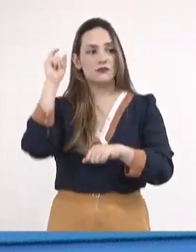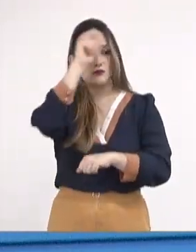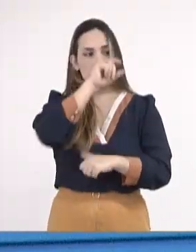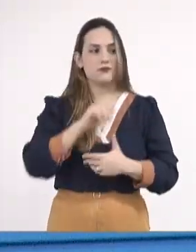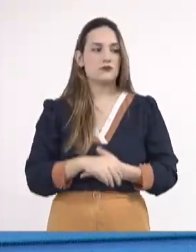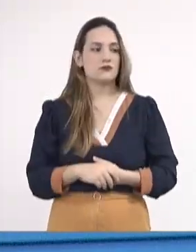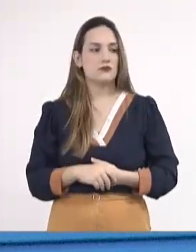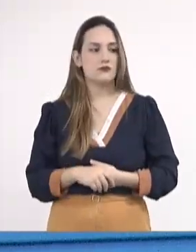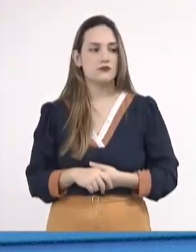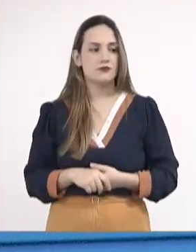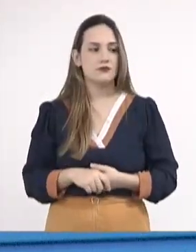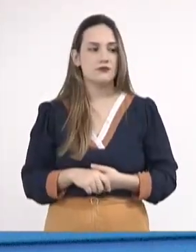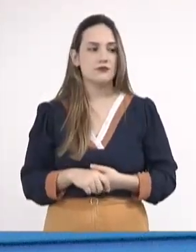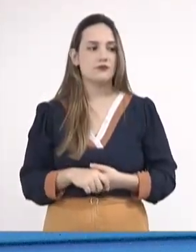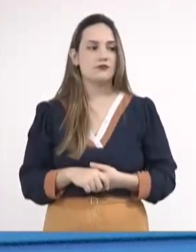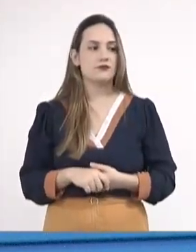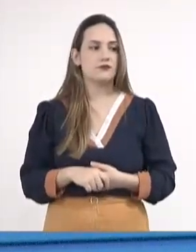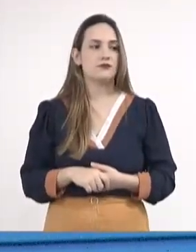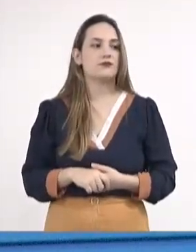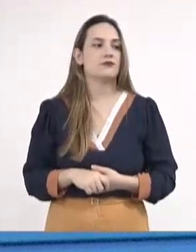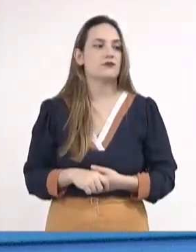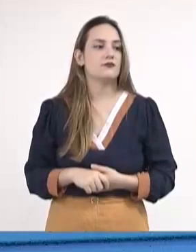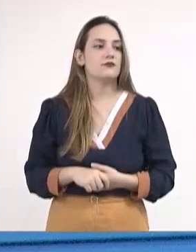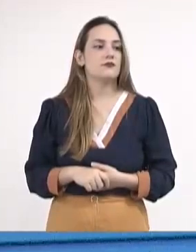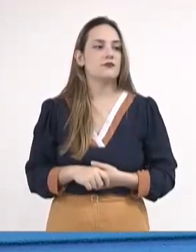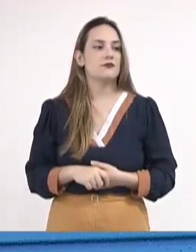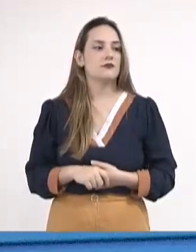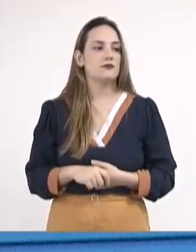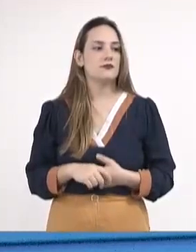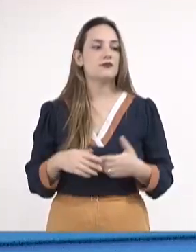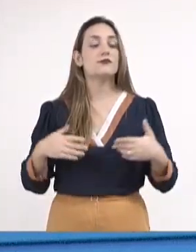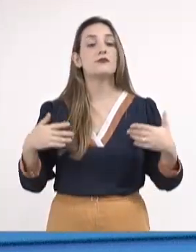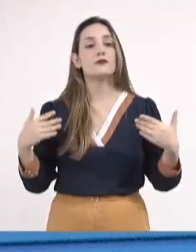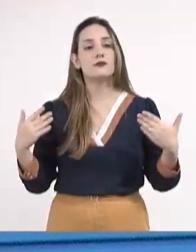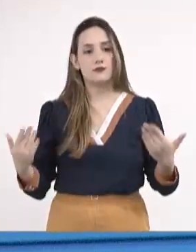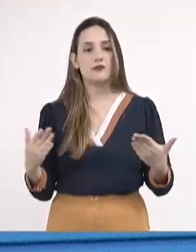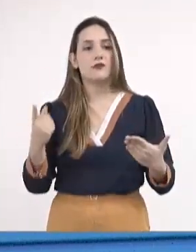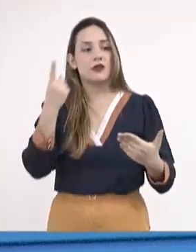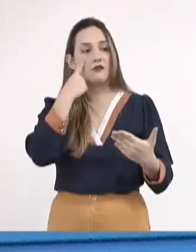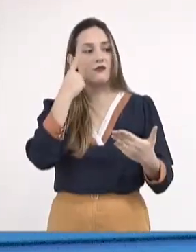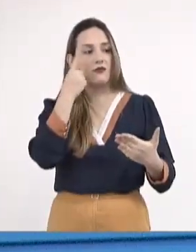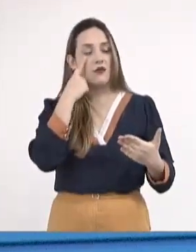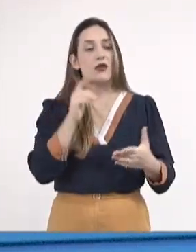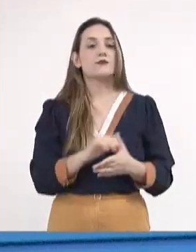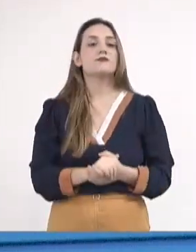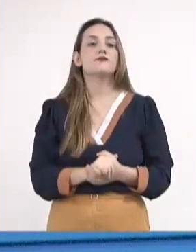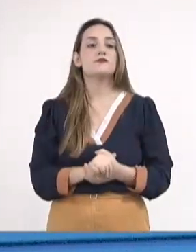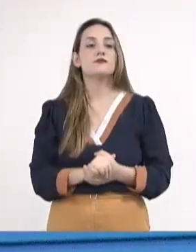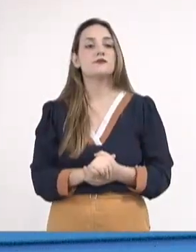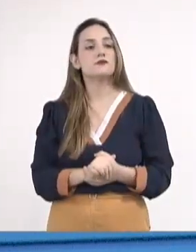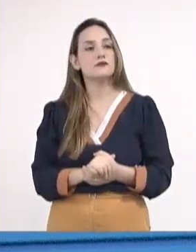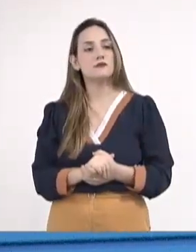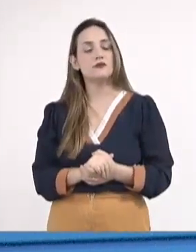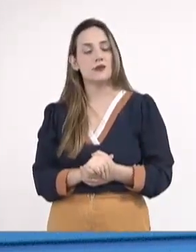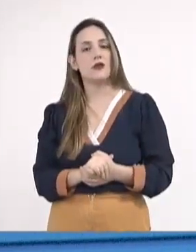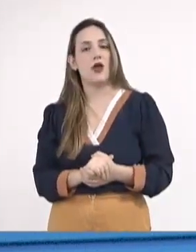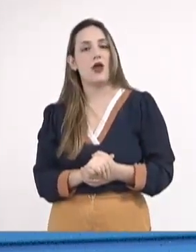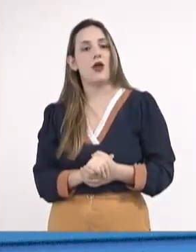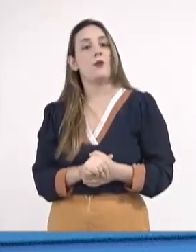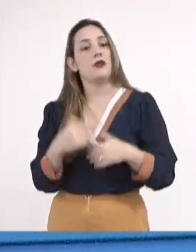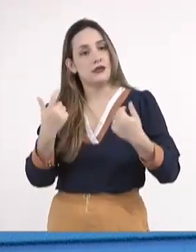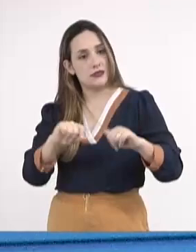e esta casa não pode ser presidente deixar de acompanhar e de participar também